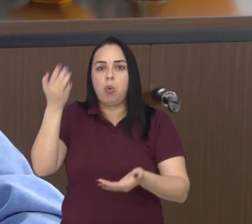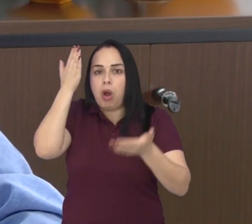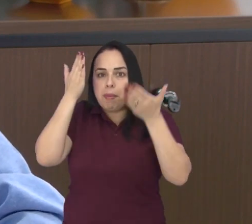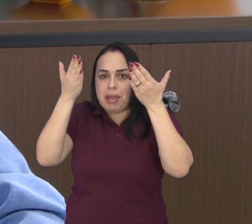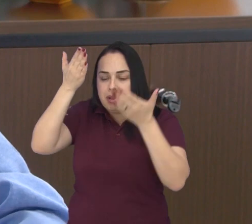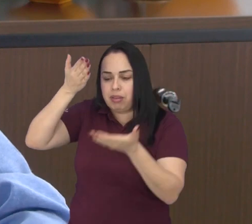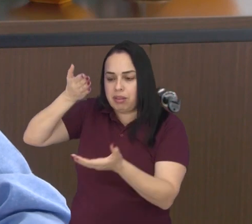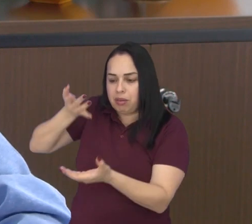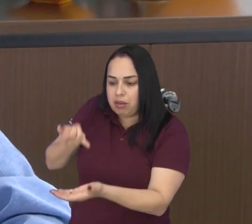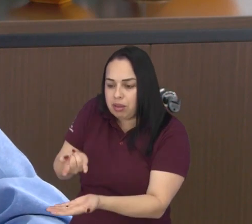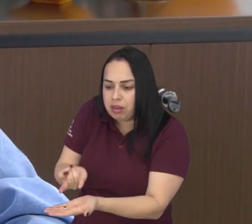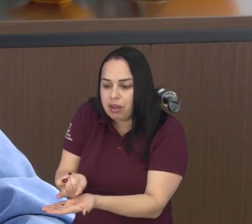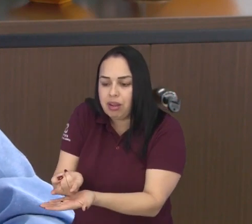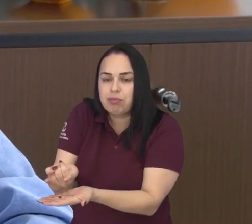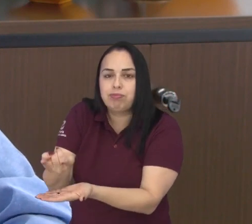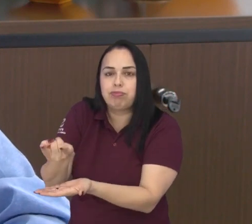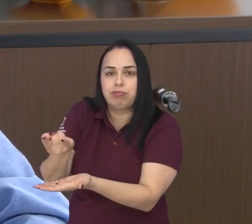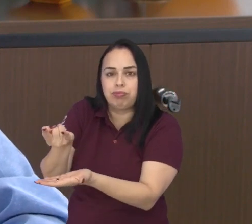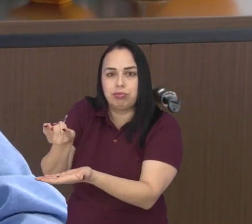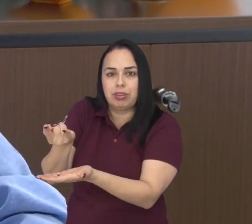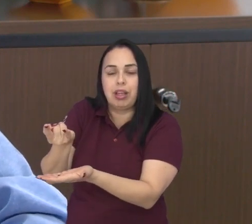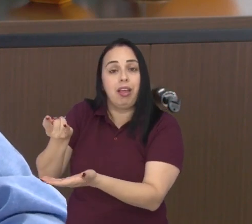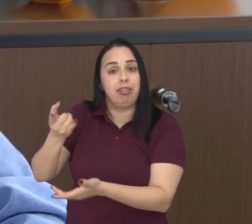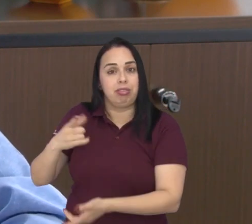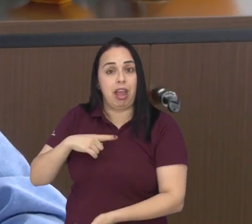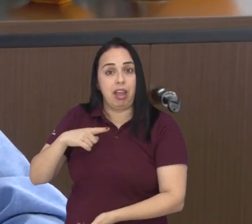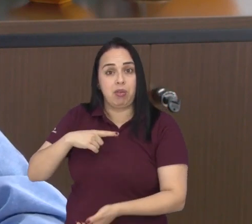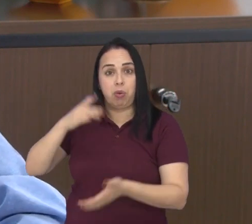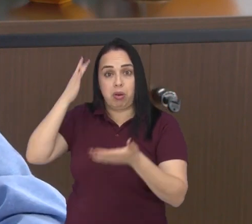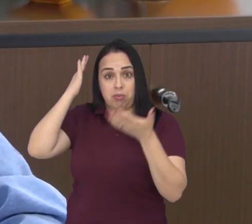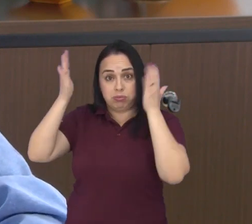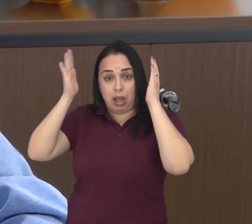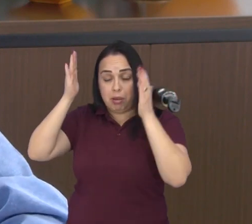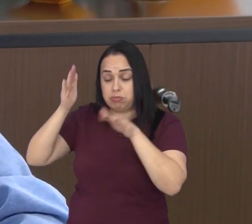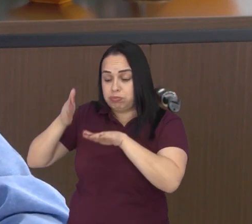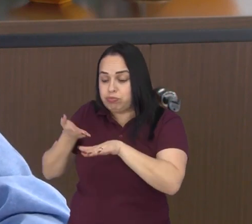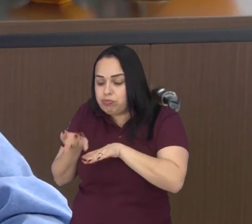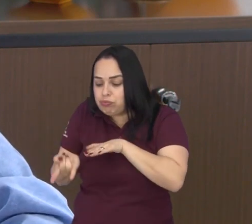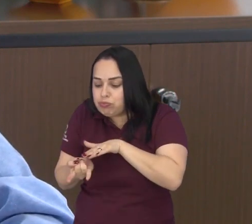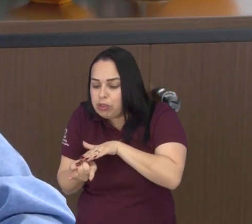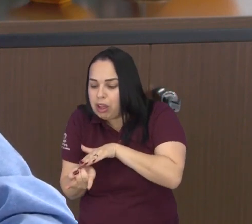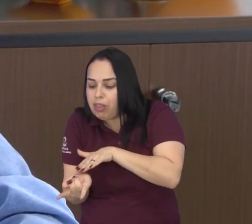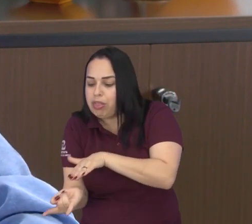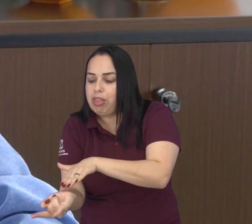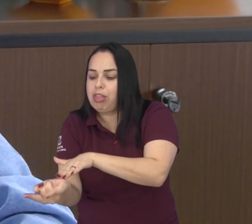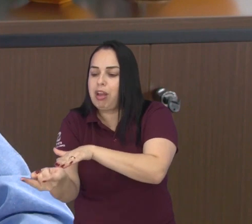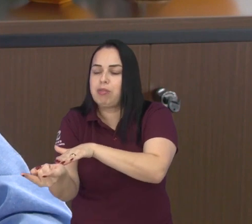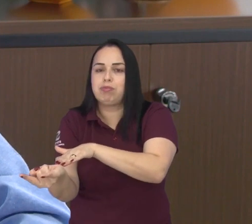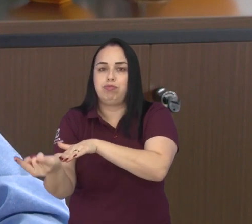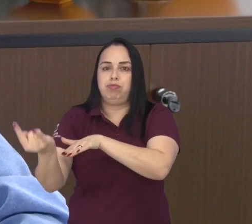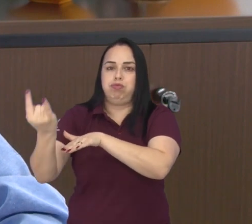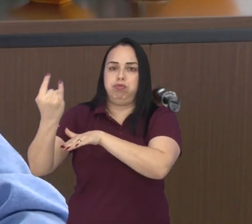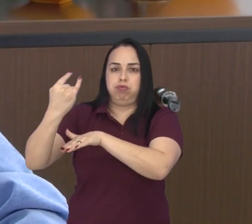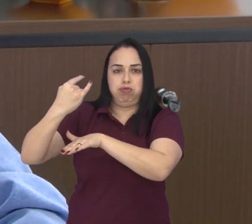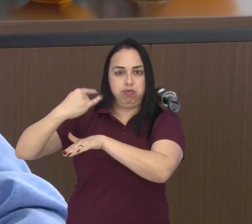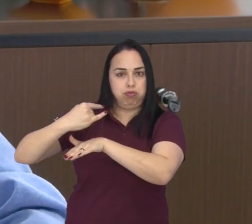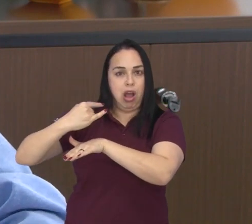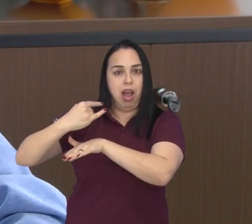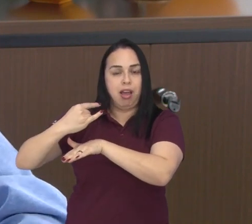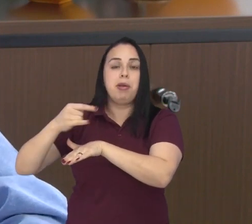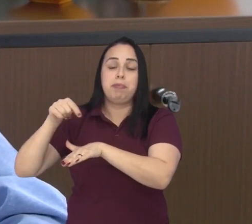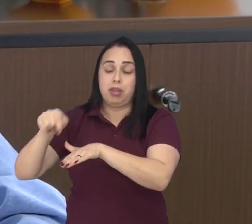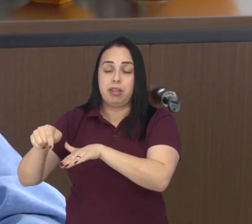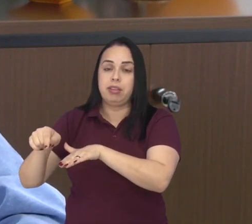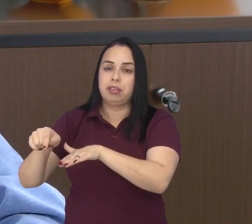caminhão que faz essa retirada, ele tem um muque, né, um tipo um guindastre, né, que ele retira toda aquela caixa, quer dizer,